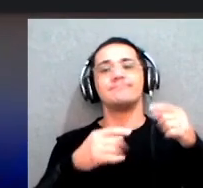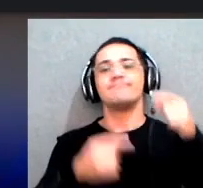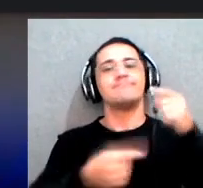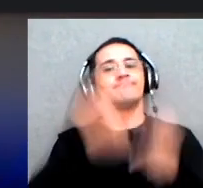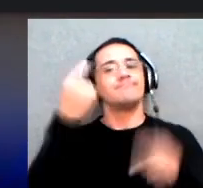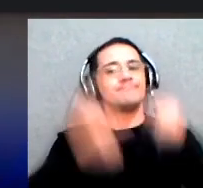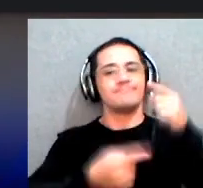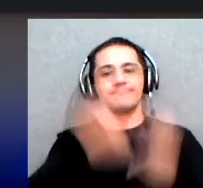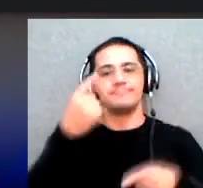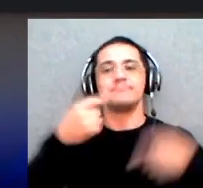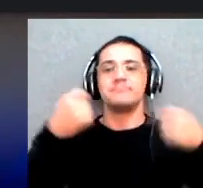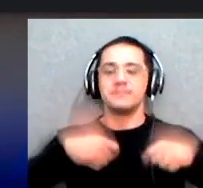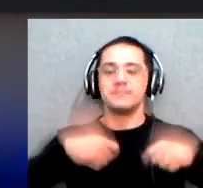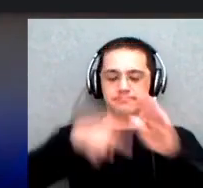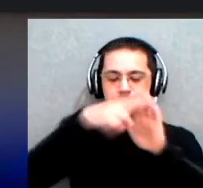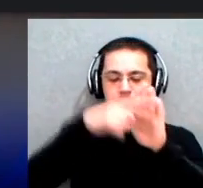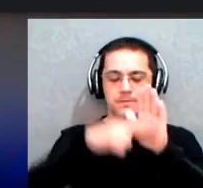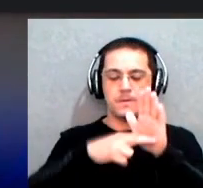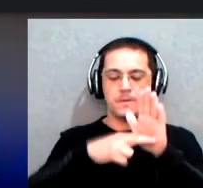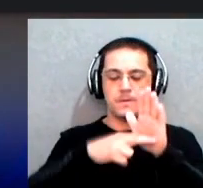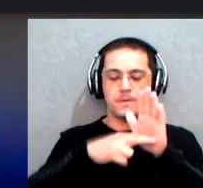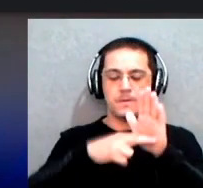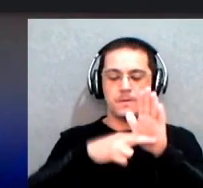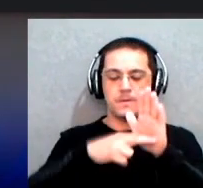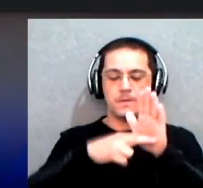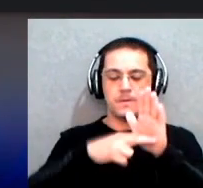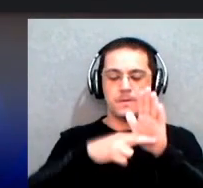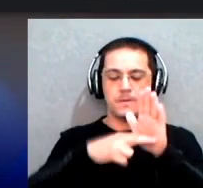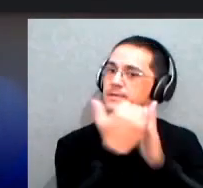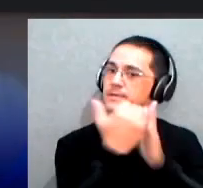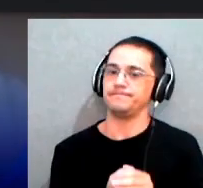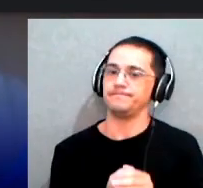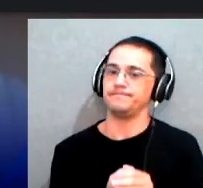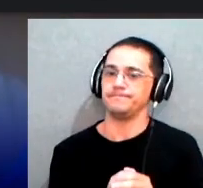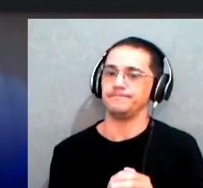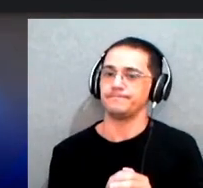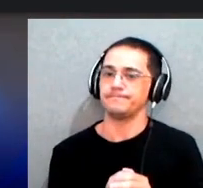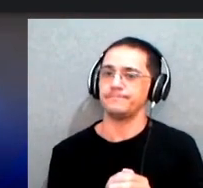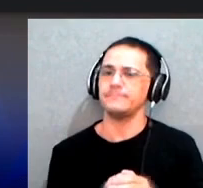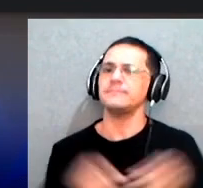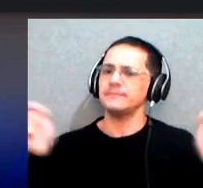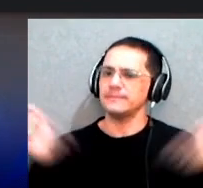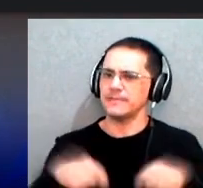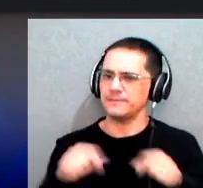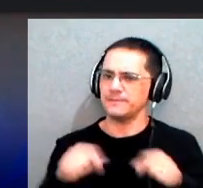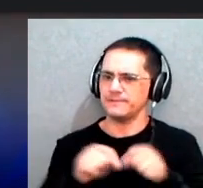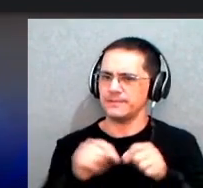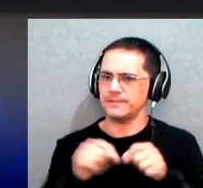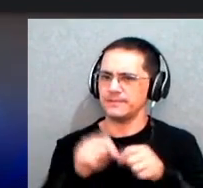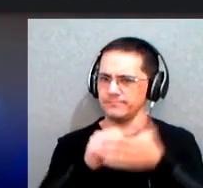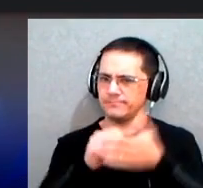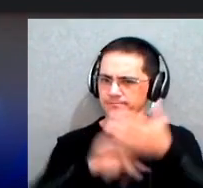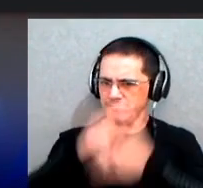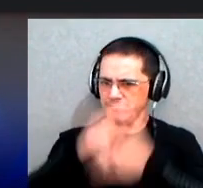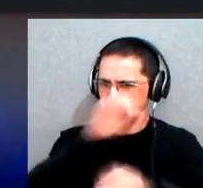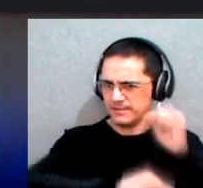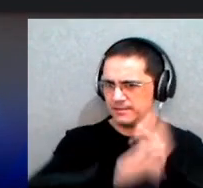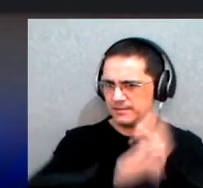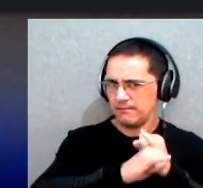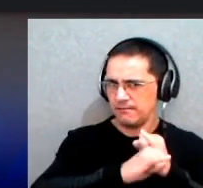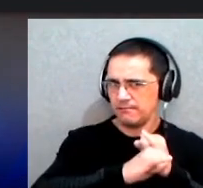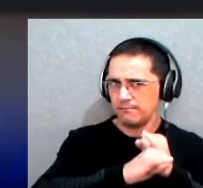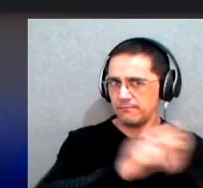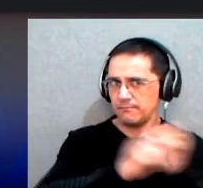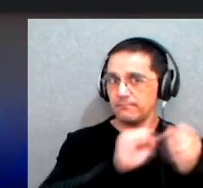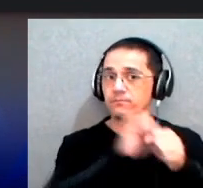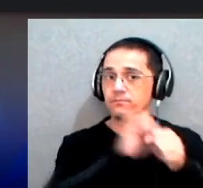regra após a Covid-19. É possível a realização de audiência de custódia por meios eletrônicos? Durante a pandemia, em locais